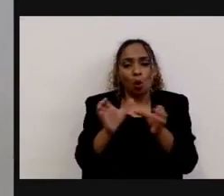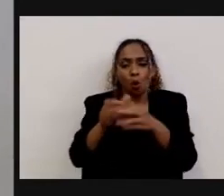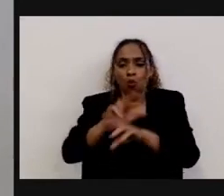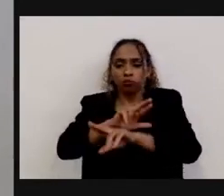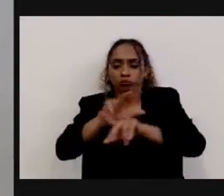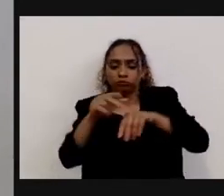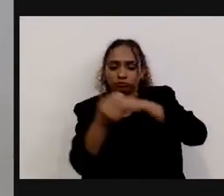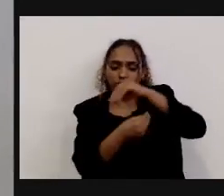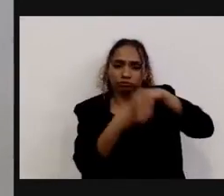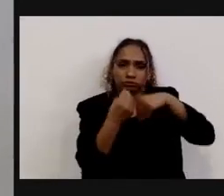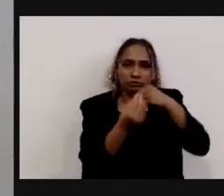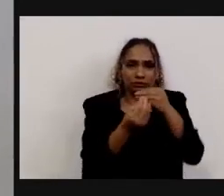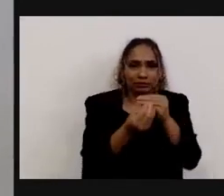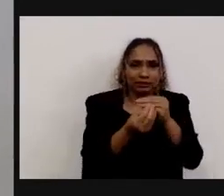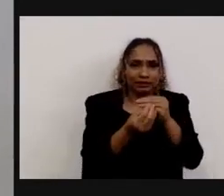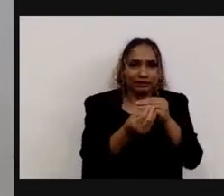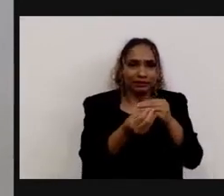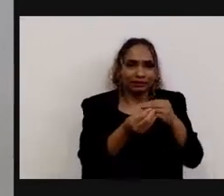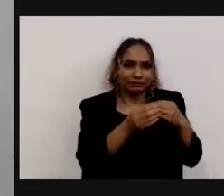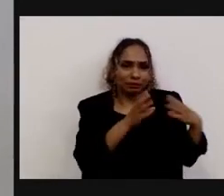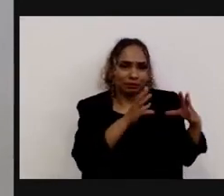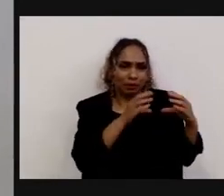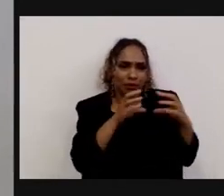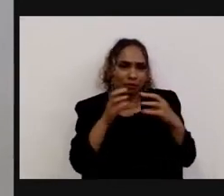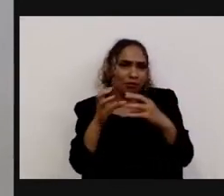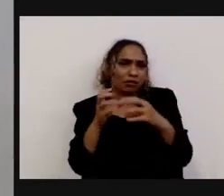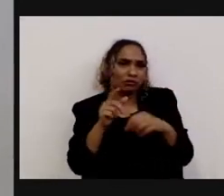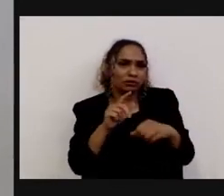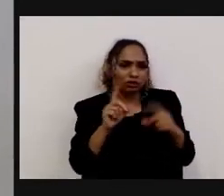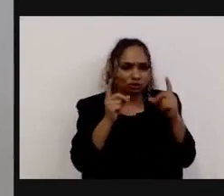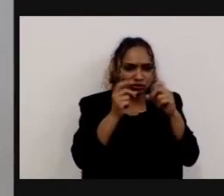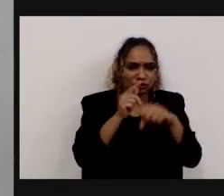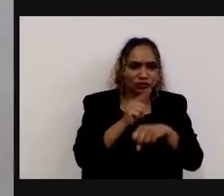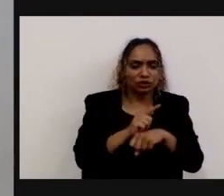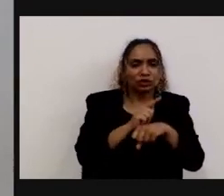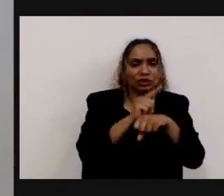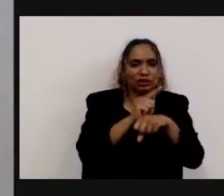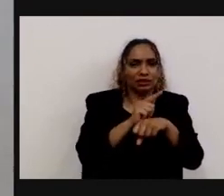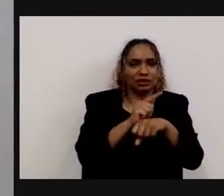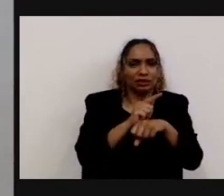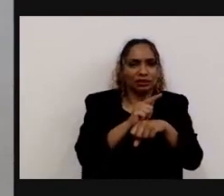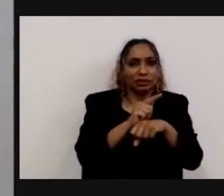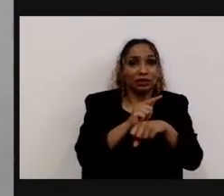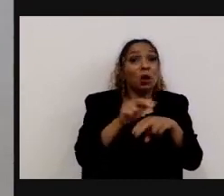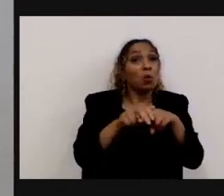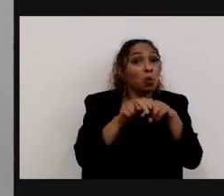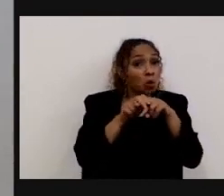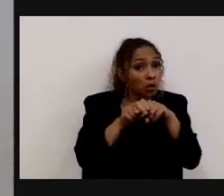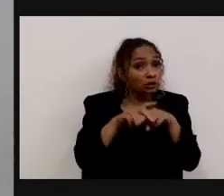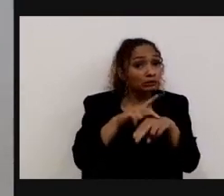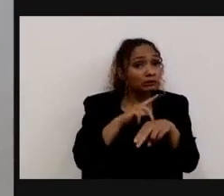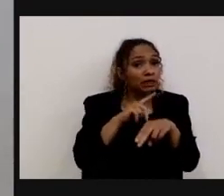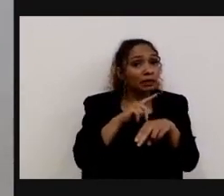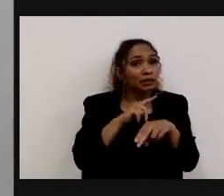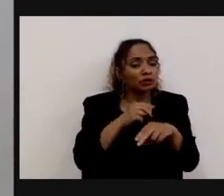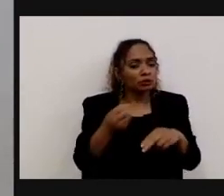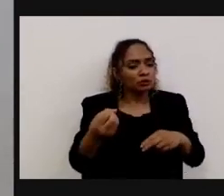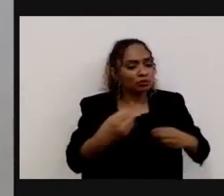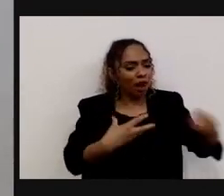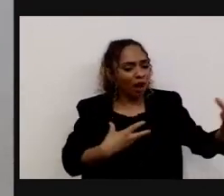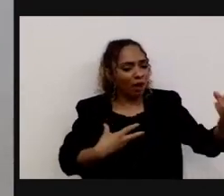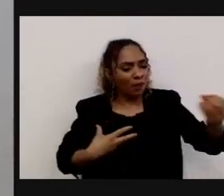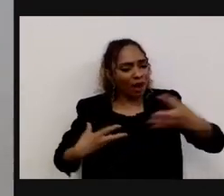tem mais conflitos e são mais difíceis de gerir e é justamente por isso que tem mais inovação